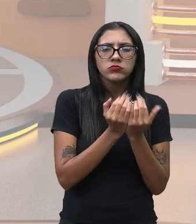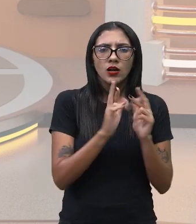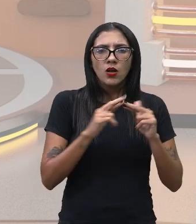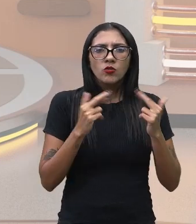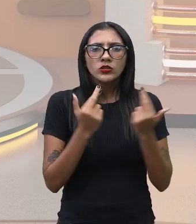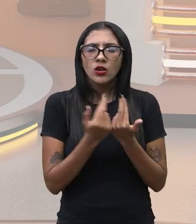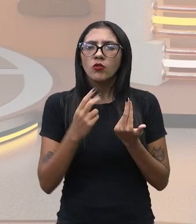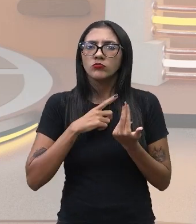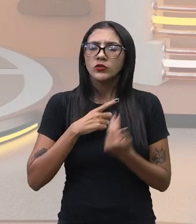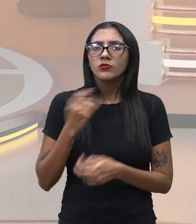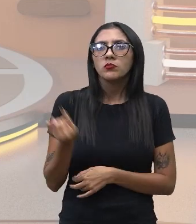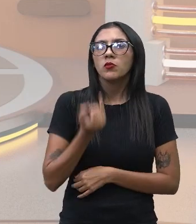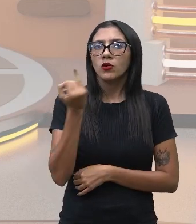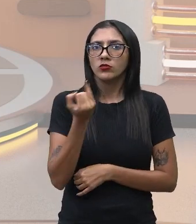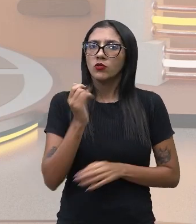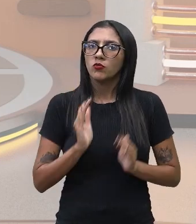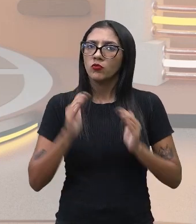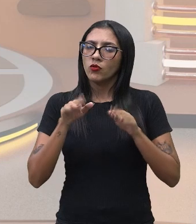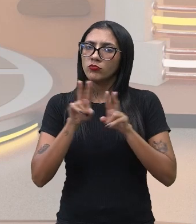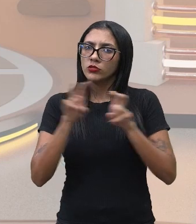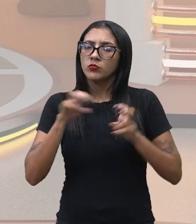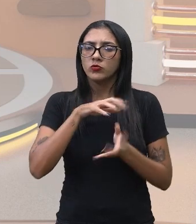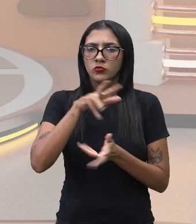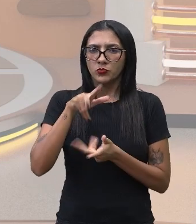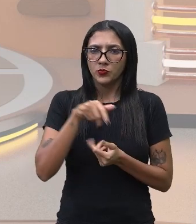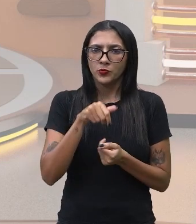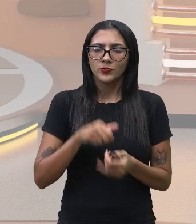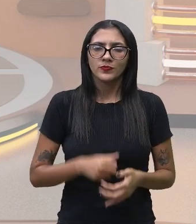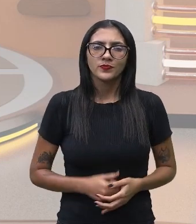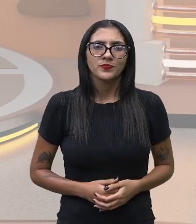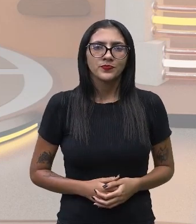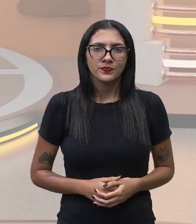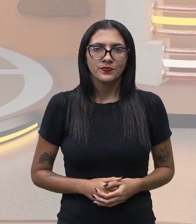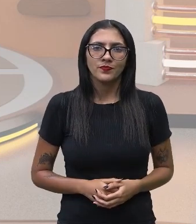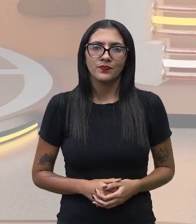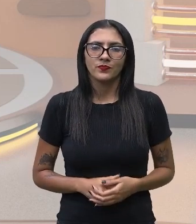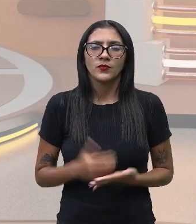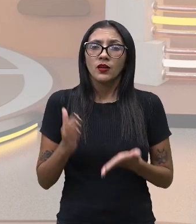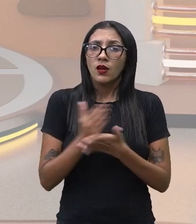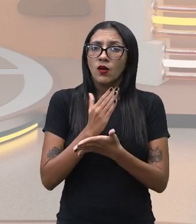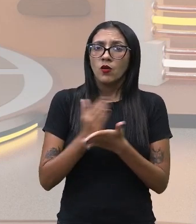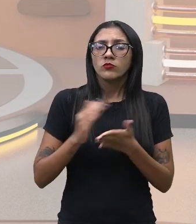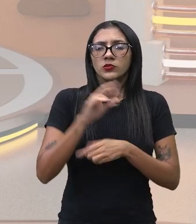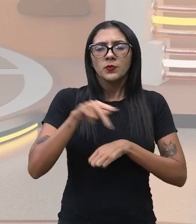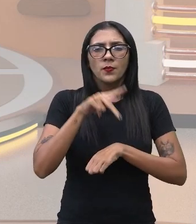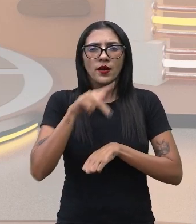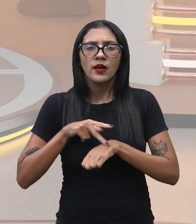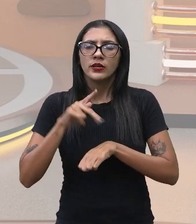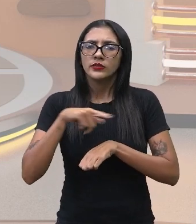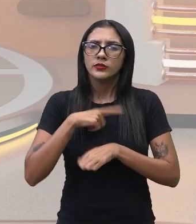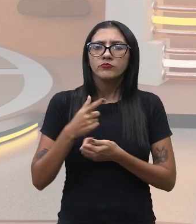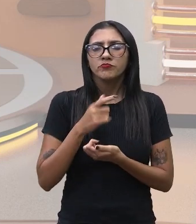discussões sobre o meio ambiente. Algumas questões, alguns países, né, eles